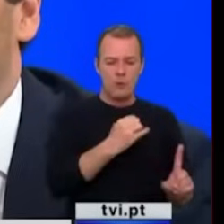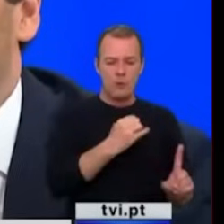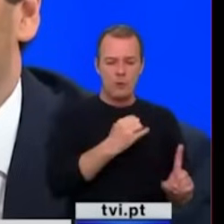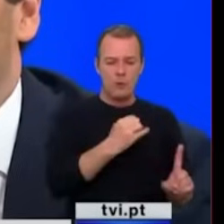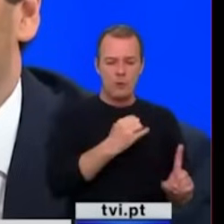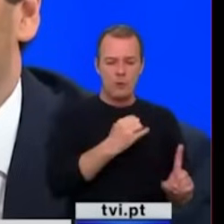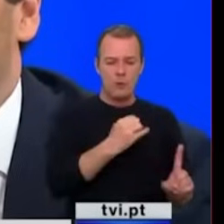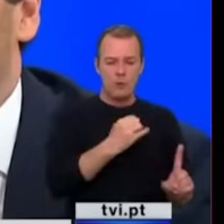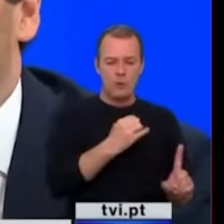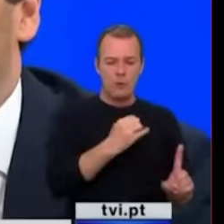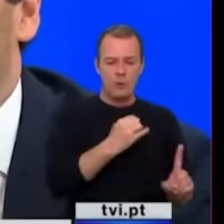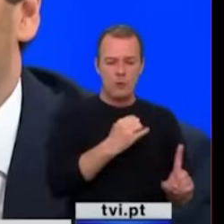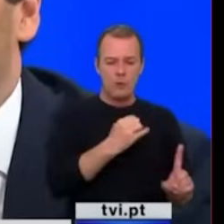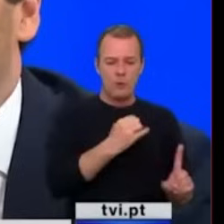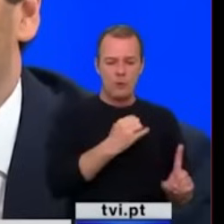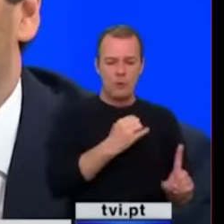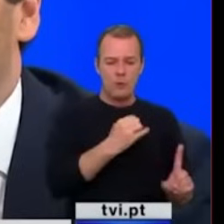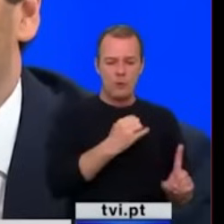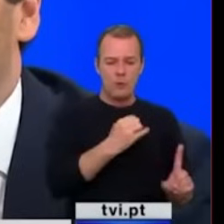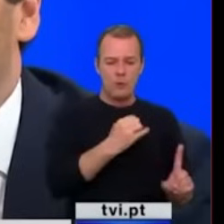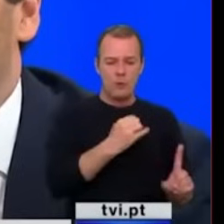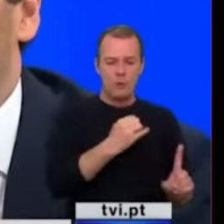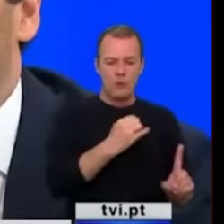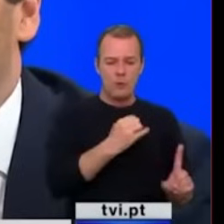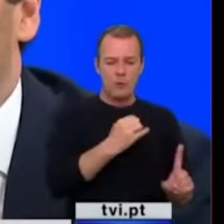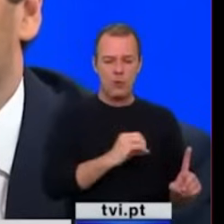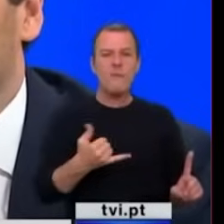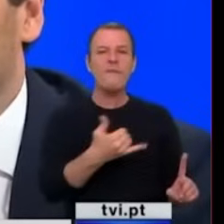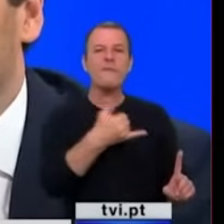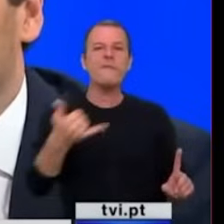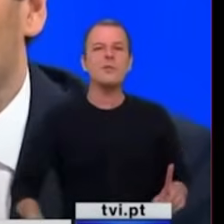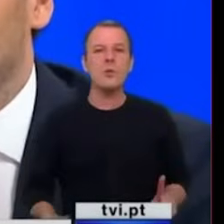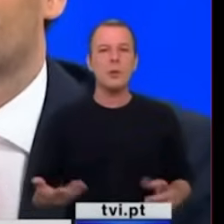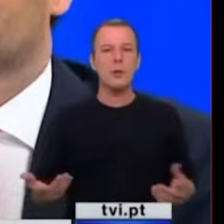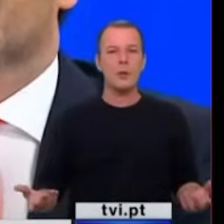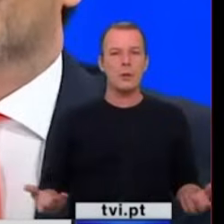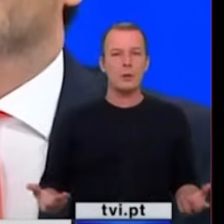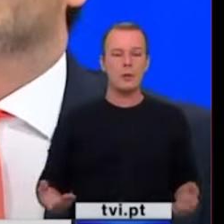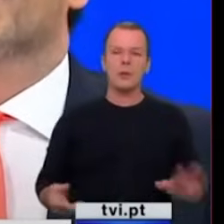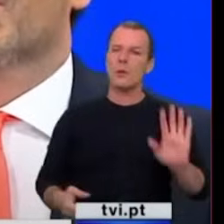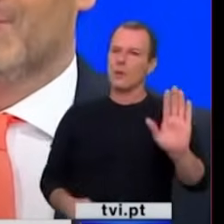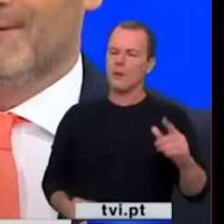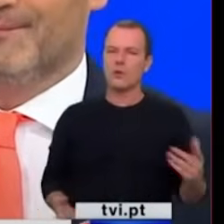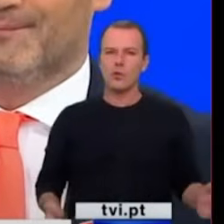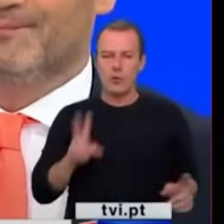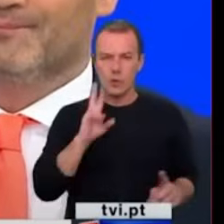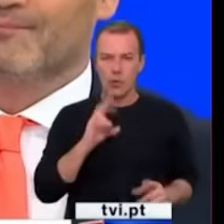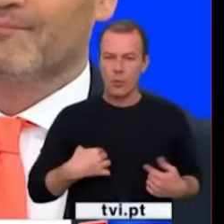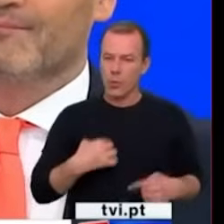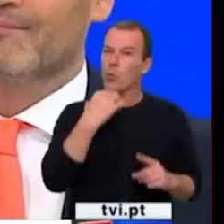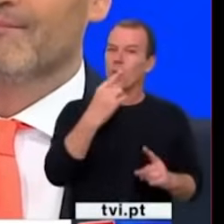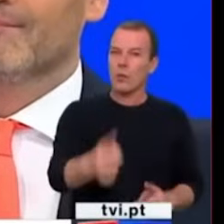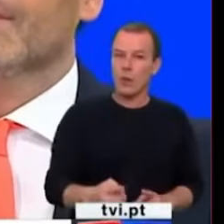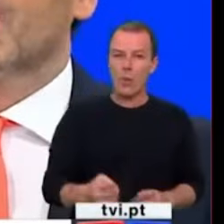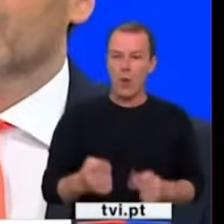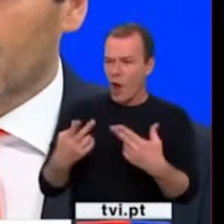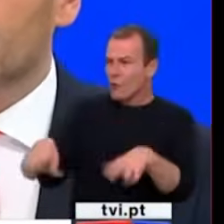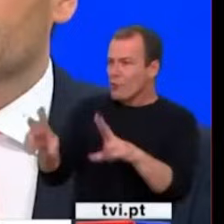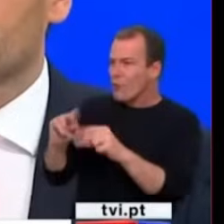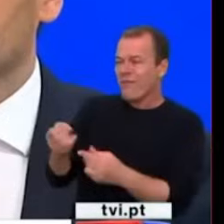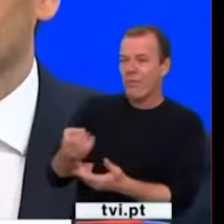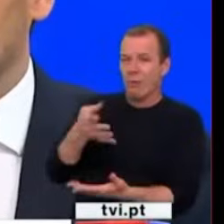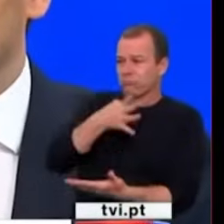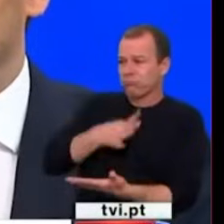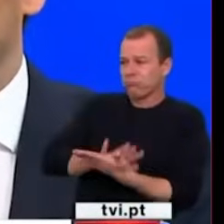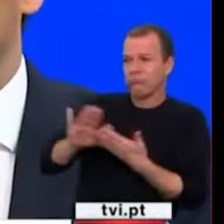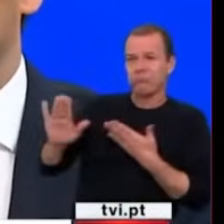dinheiro não sei se ele vive no Mundo Encantado dos brinquedos mas só nesse mundo é que isso vai acontecer desculpe o que eu estou a dizer é que não traz nenhuma novidade